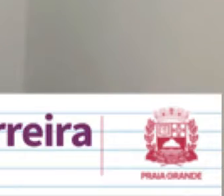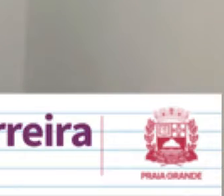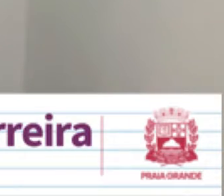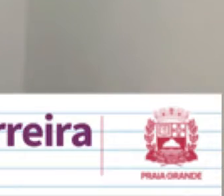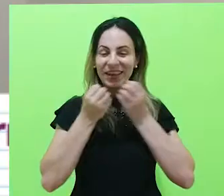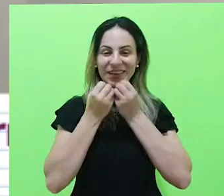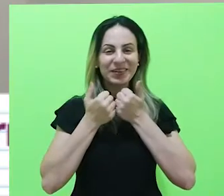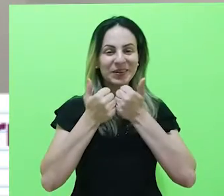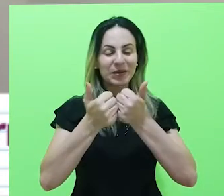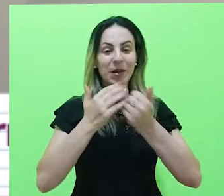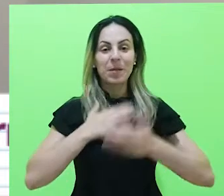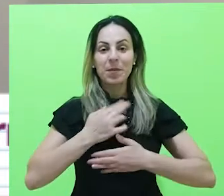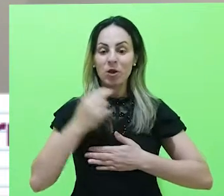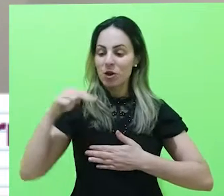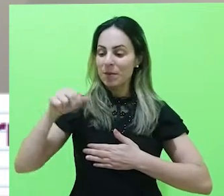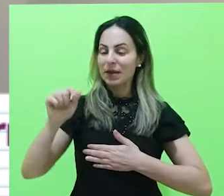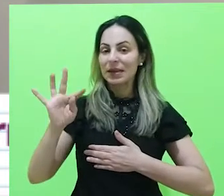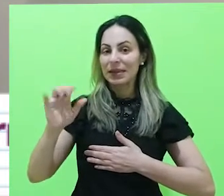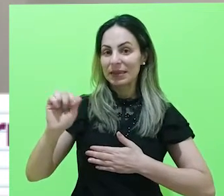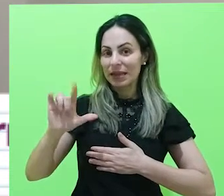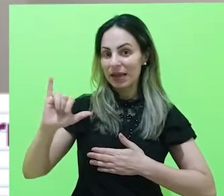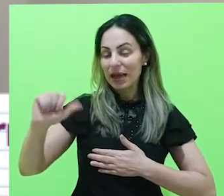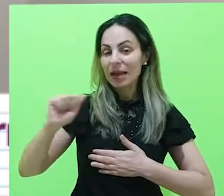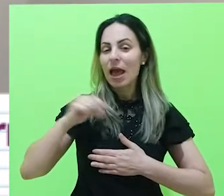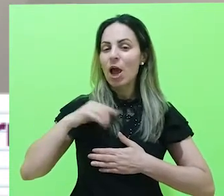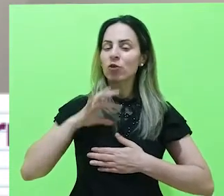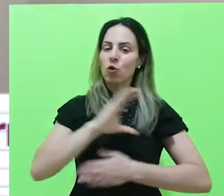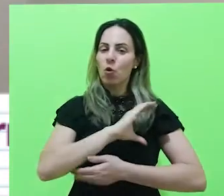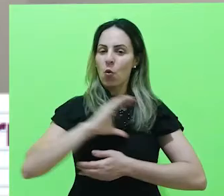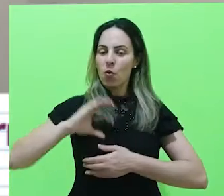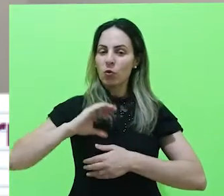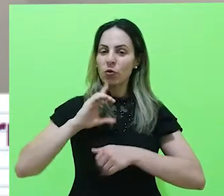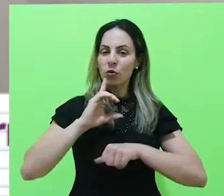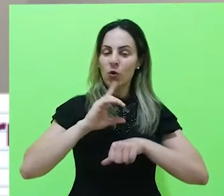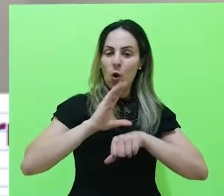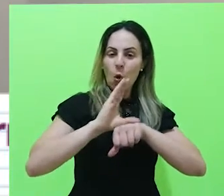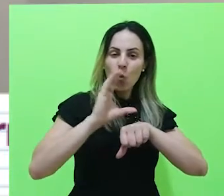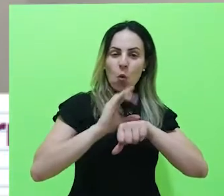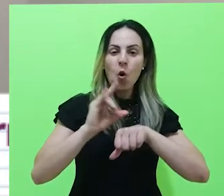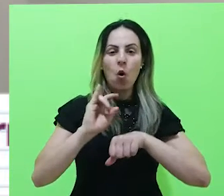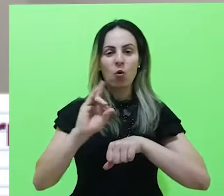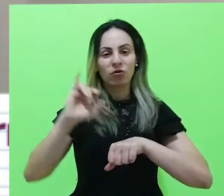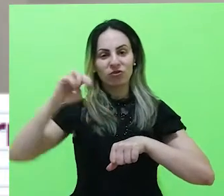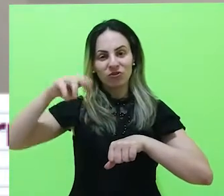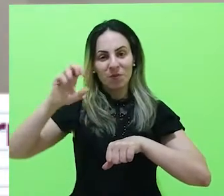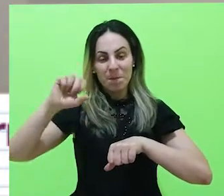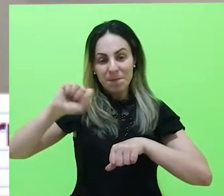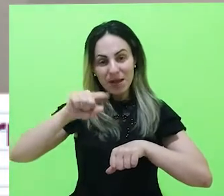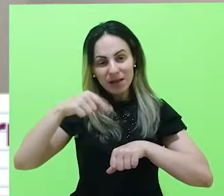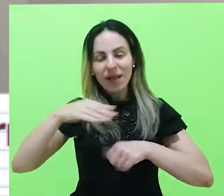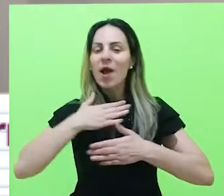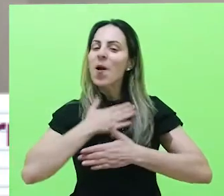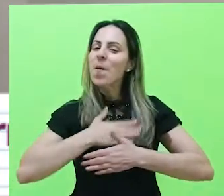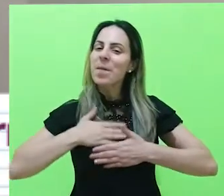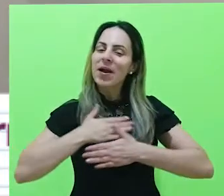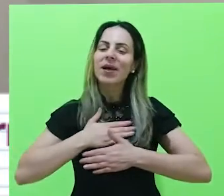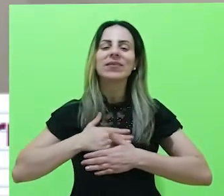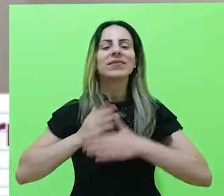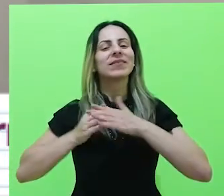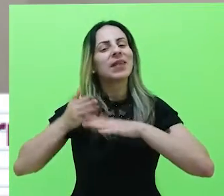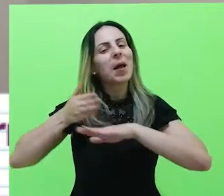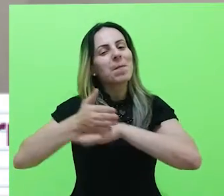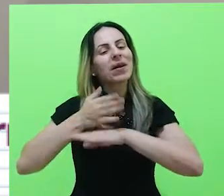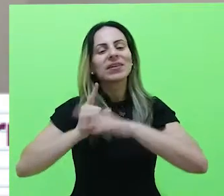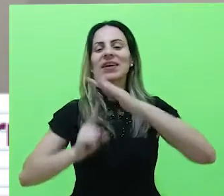Olá pessoal, tudo bem? Meu nome é Natália, sou coordenadora aqui da Dimensão Cursos. É um prazer estar participando mais uma vez da Feira do